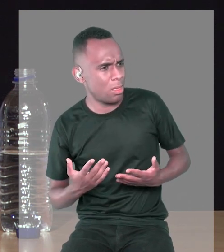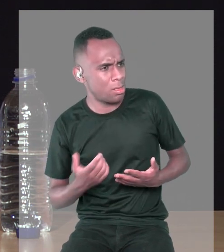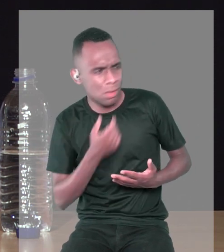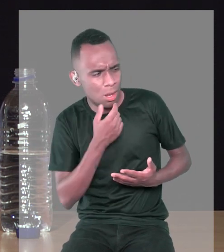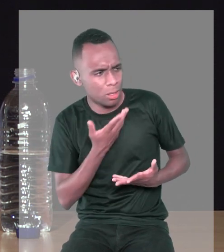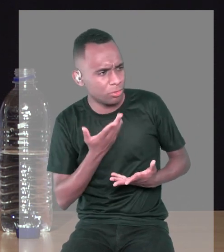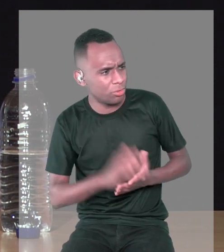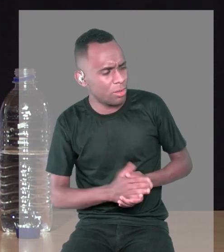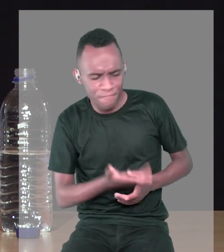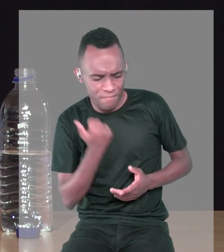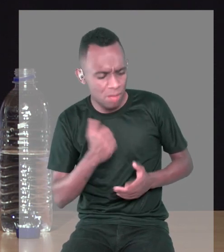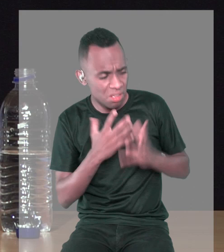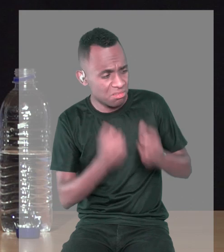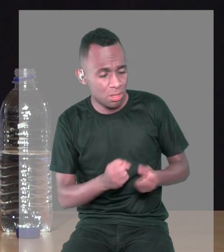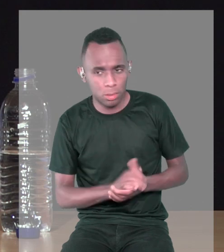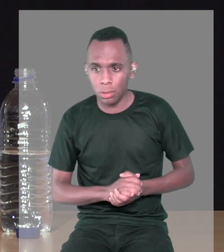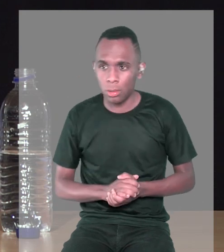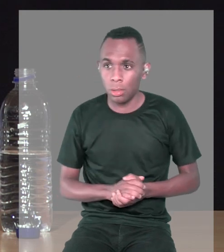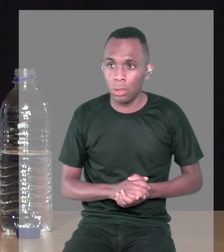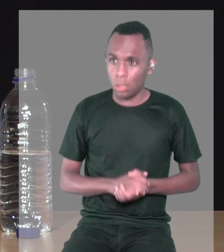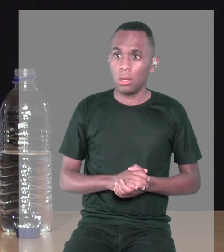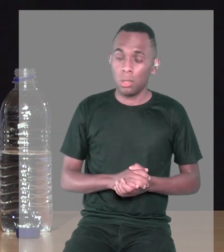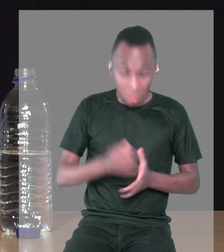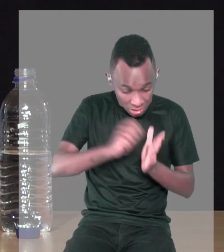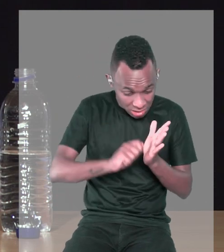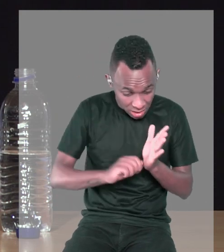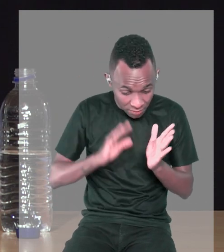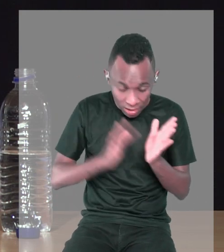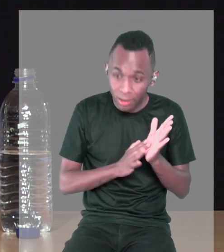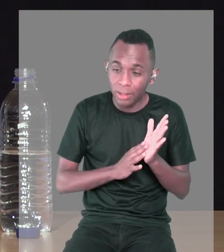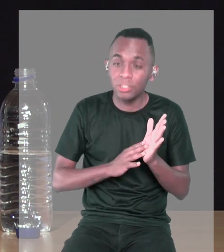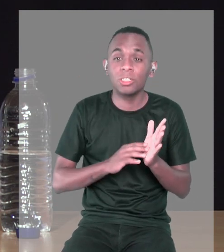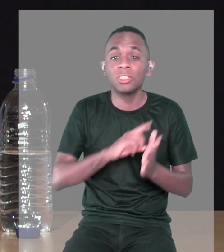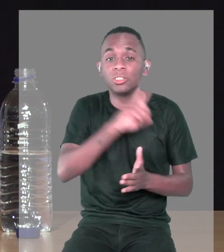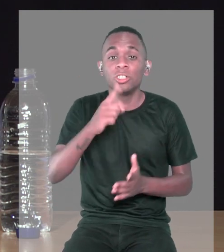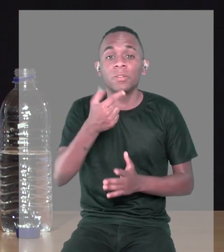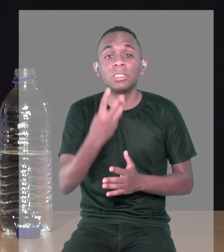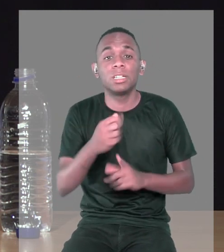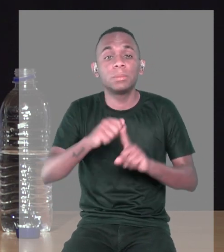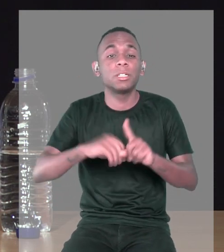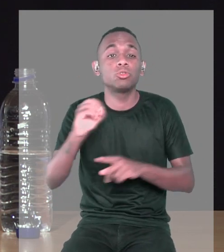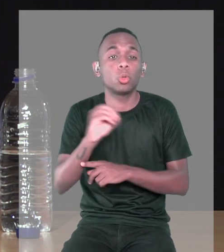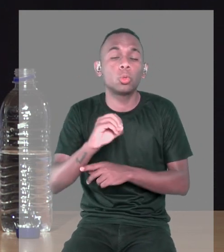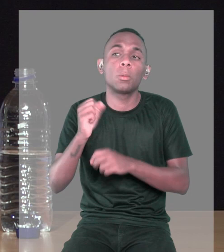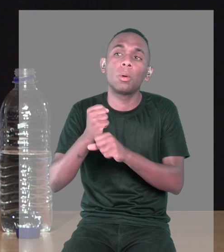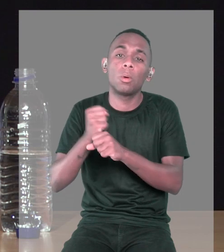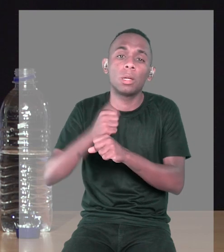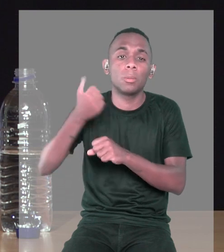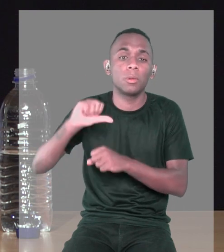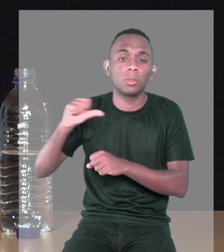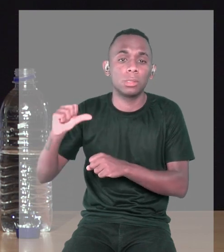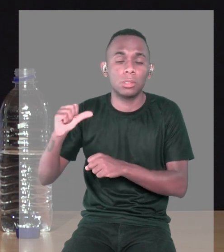Why not? Por que não? E ele registra na carta. Era 23 de outubro